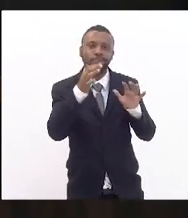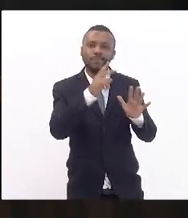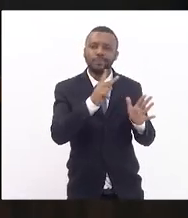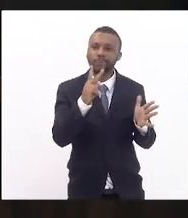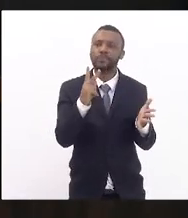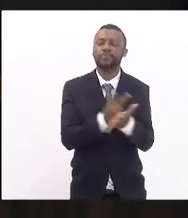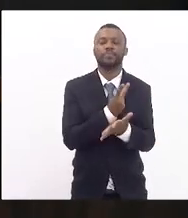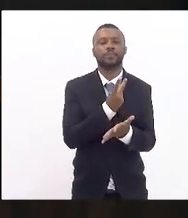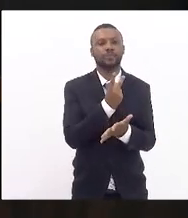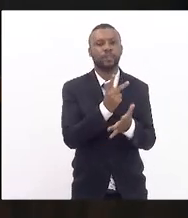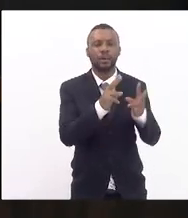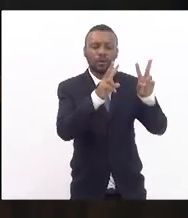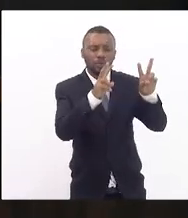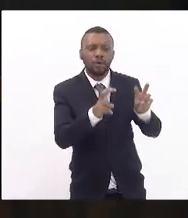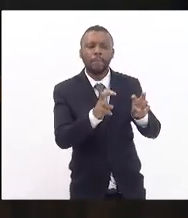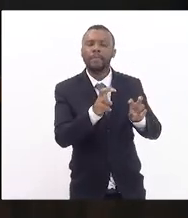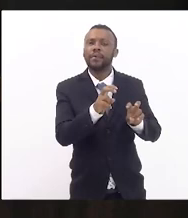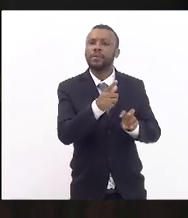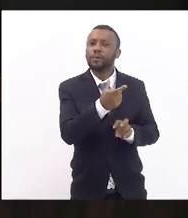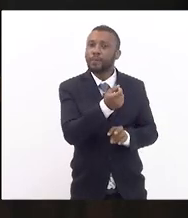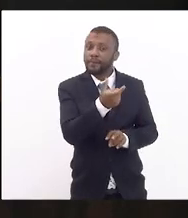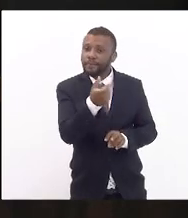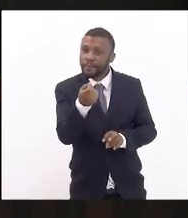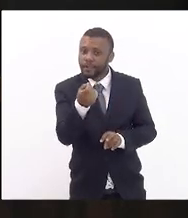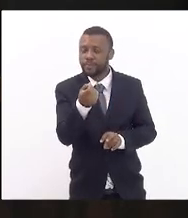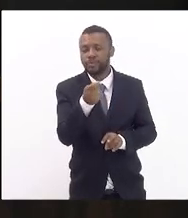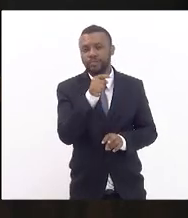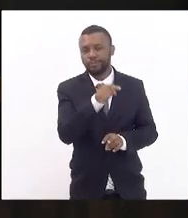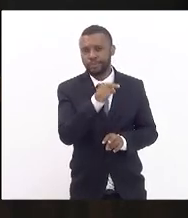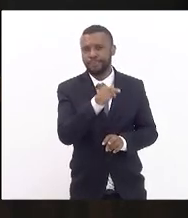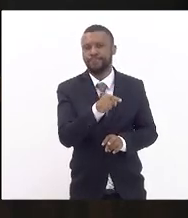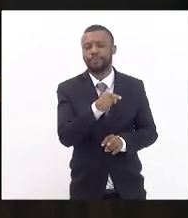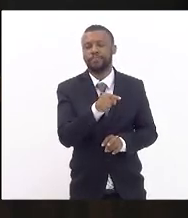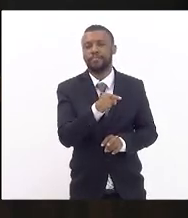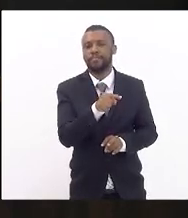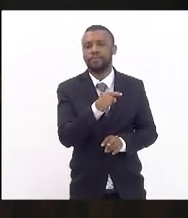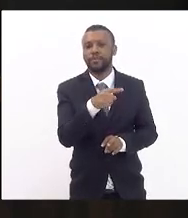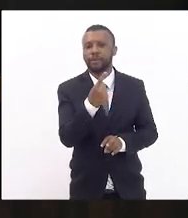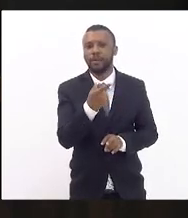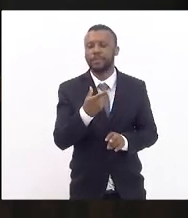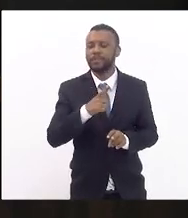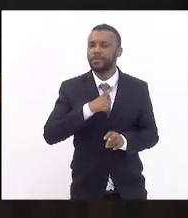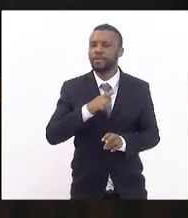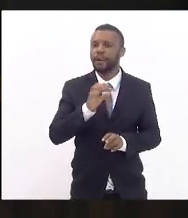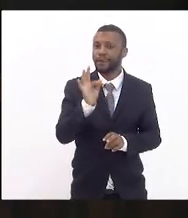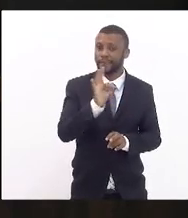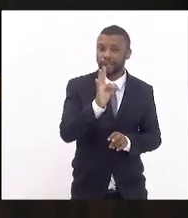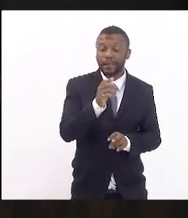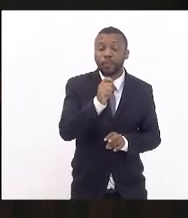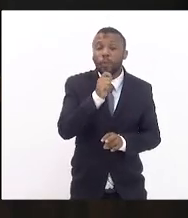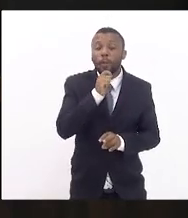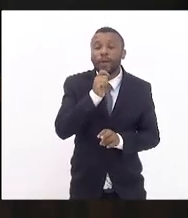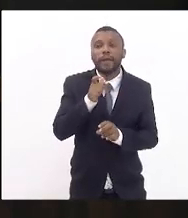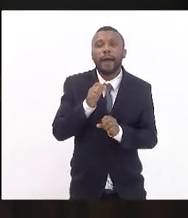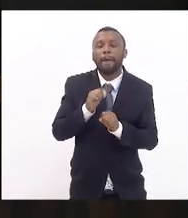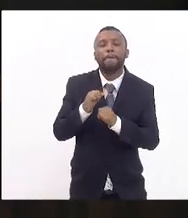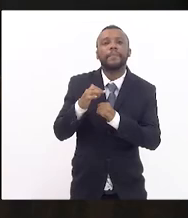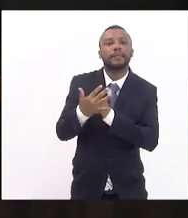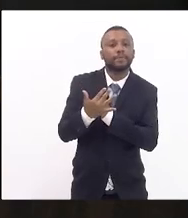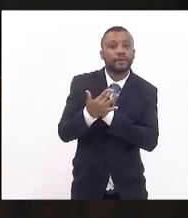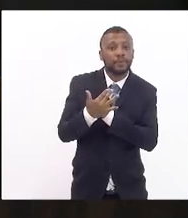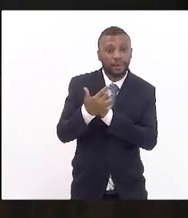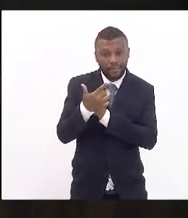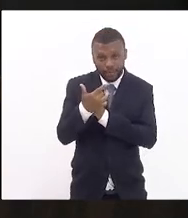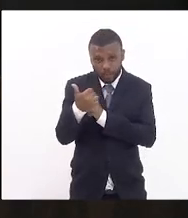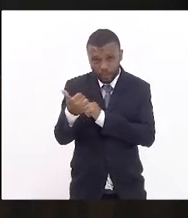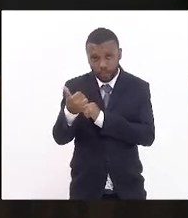em relação a 20, porque em 20 pegamos fevereiro sem a pandemia, e 21 já tinha sido